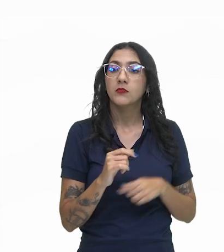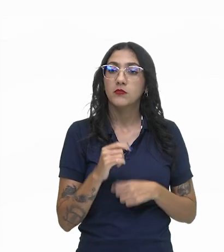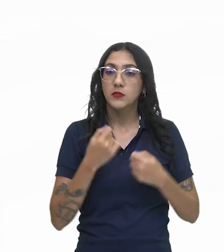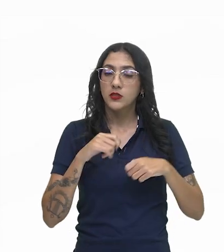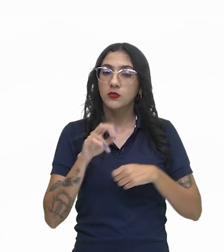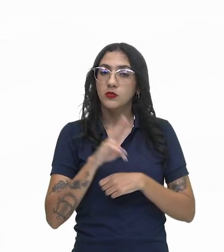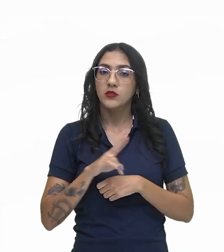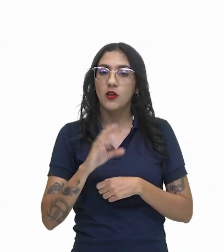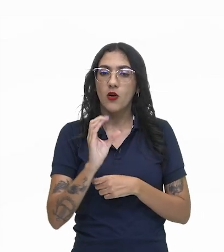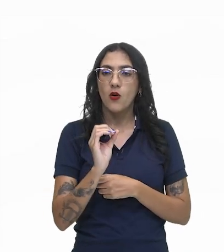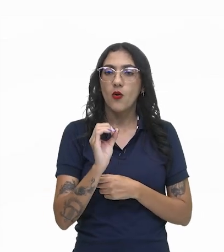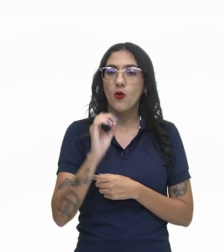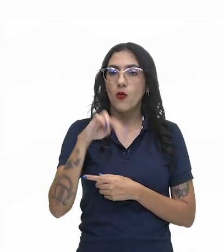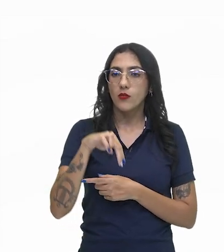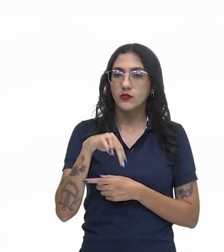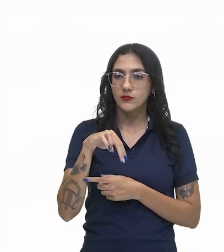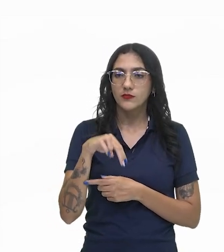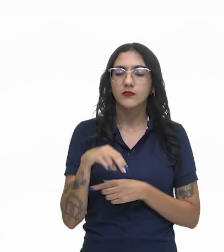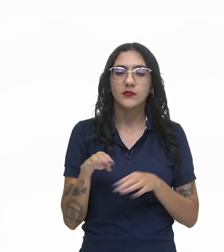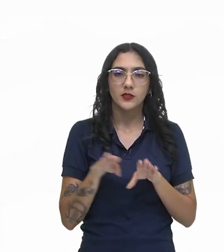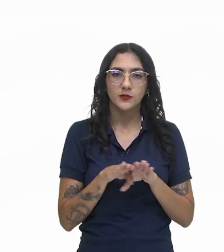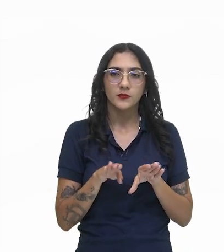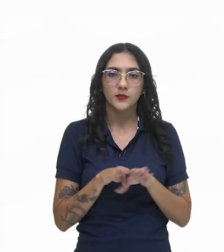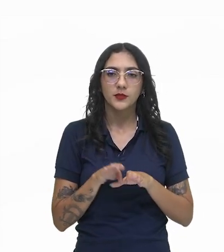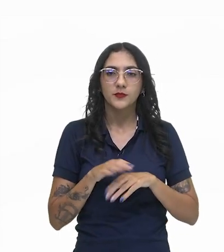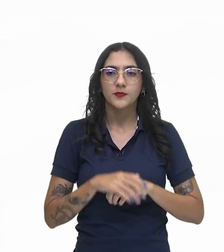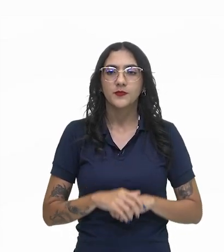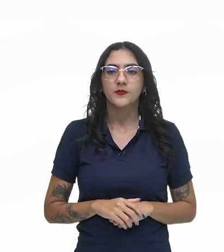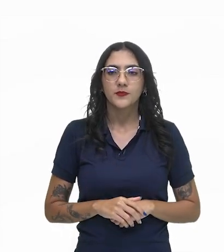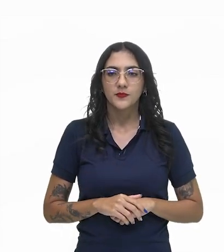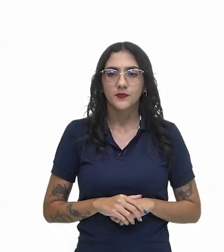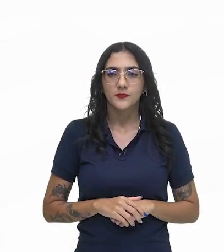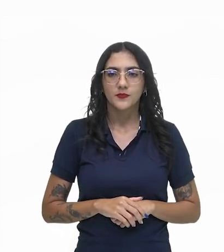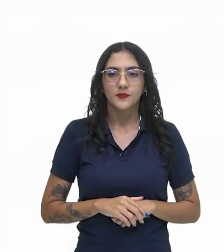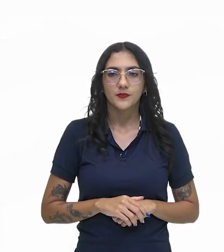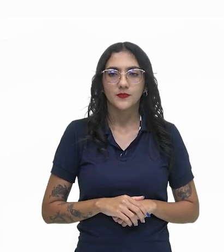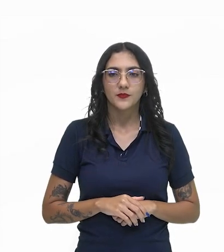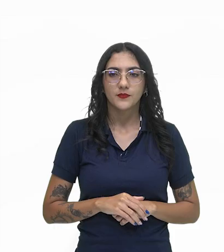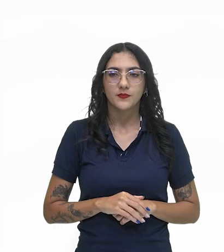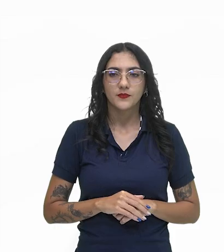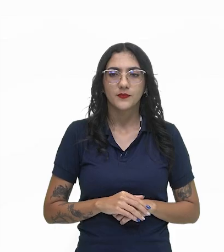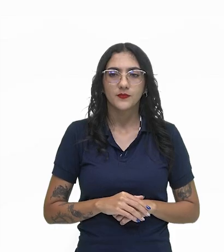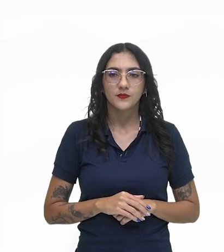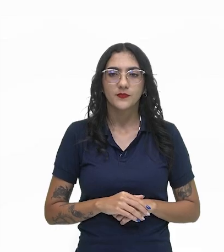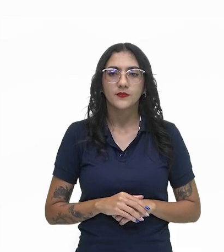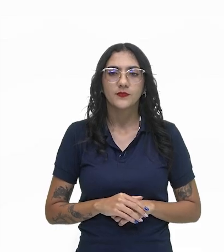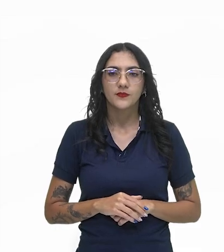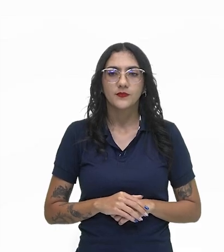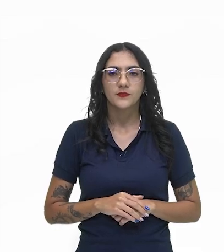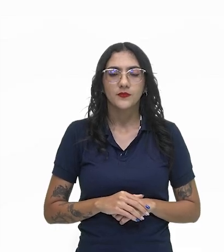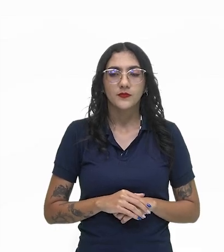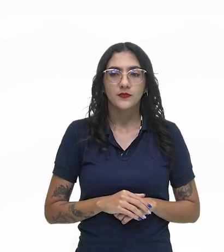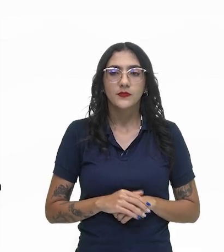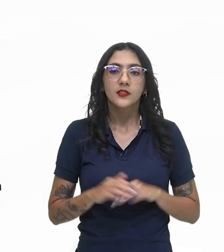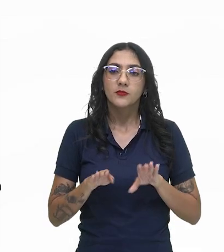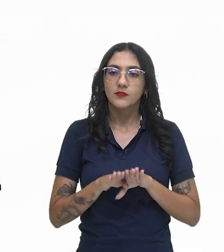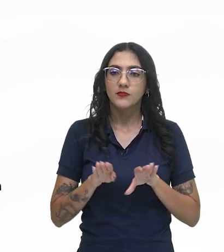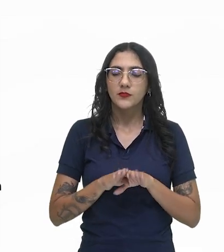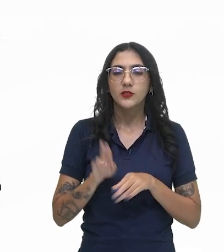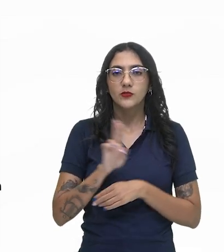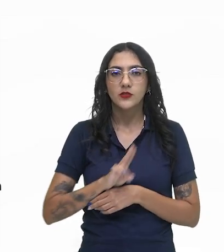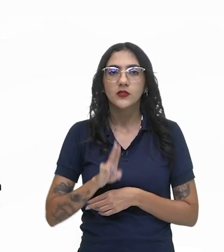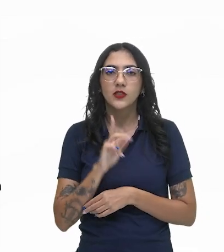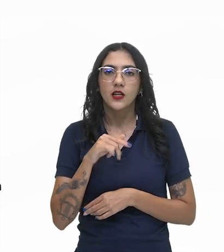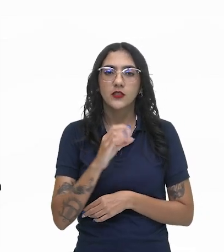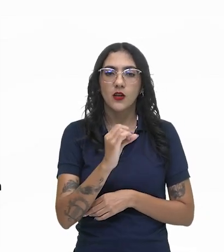the wall. Eu também uso a preposition on, ok? Nós também utilizamos a preposition on para